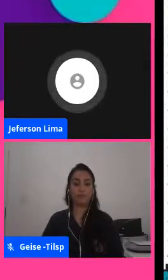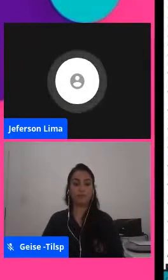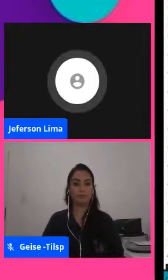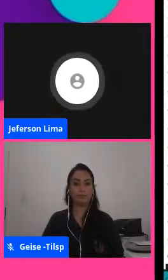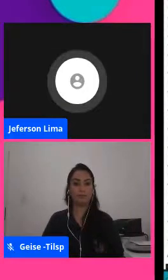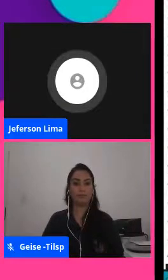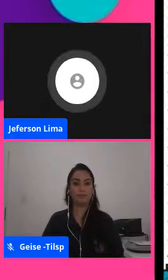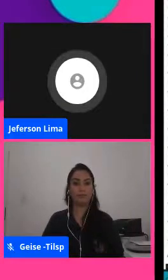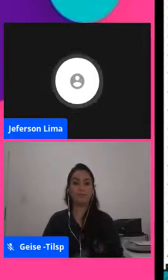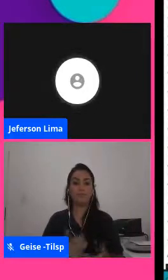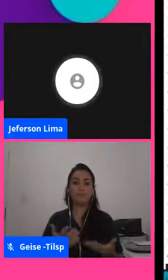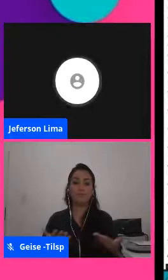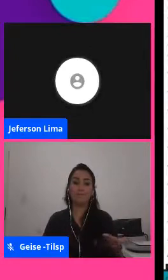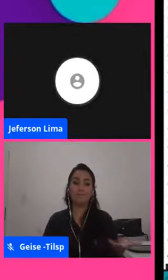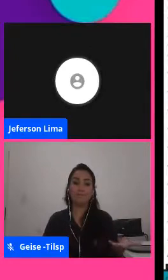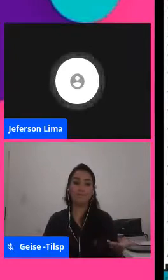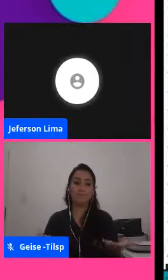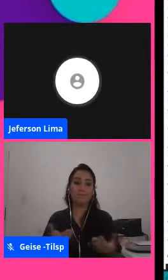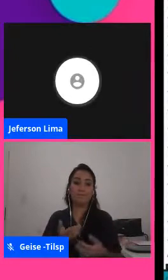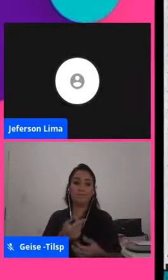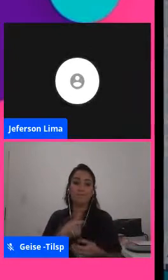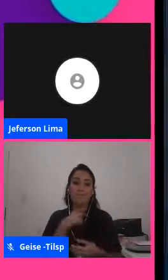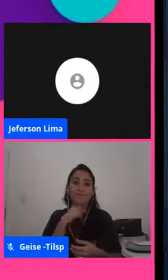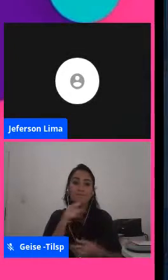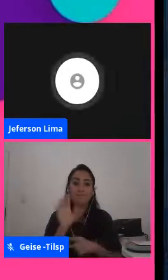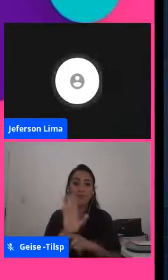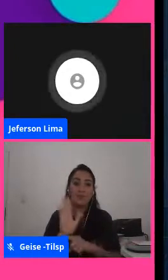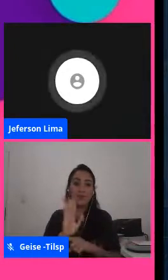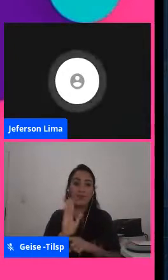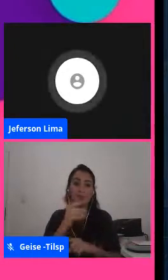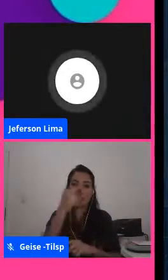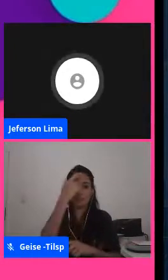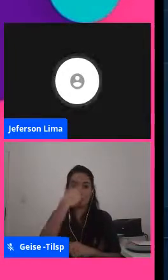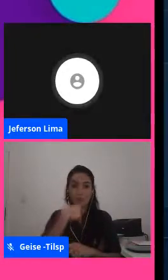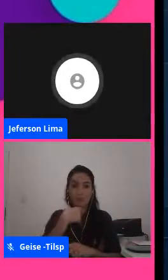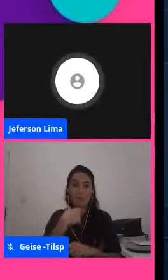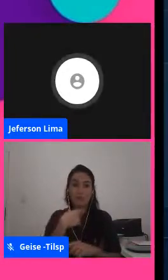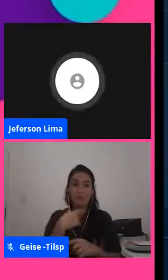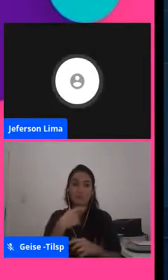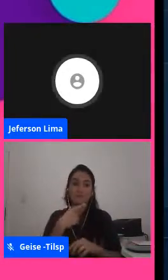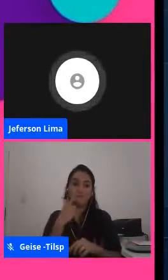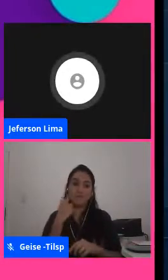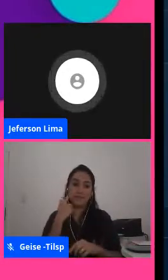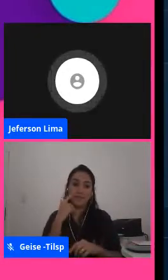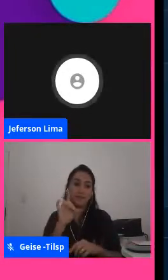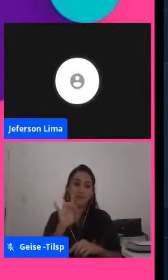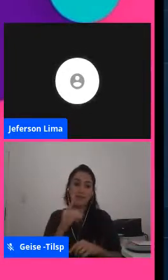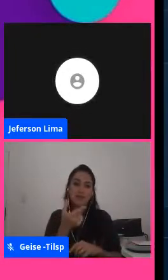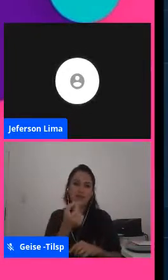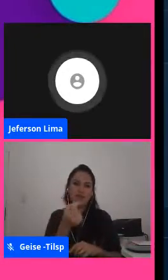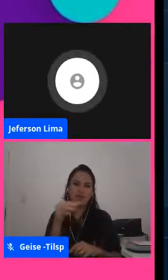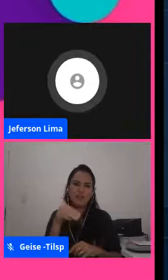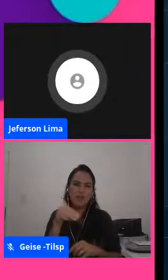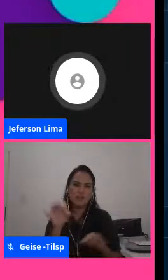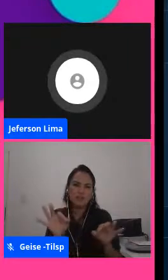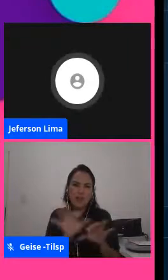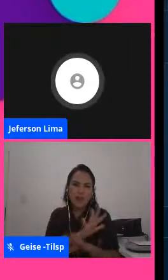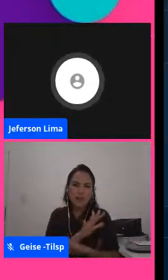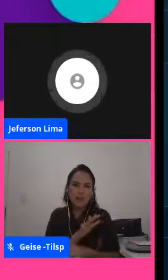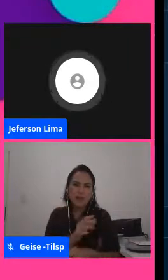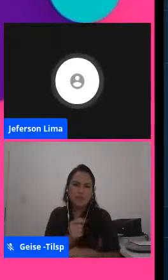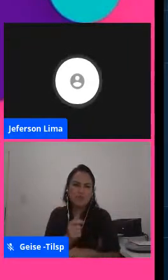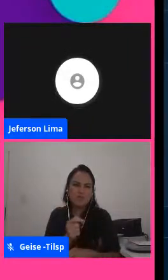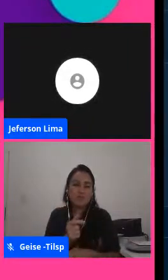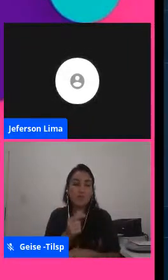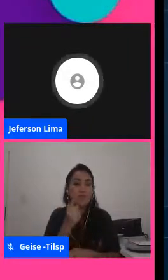Eu acabei meio que ficando sem vídeo. Espero que não incomode vocês, mas como temos 20 minutinhos aí só, vou